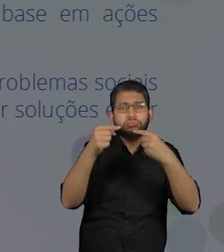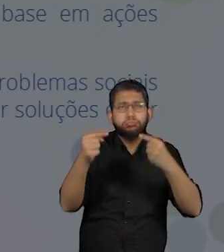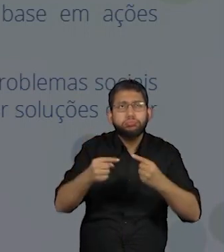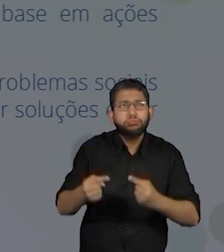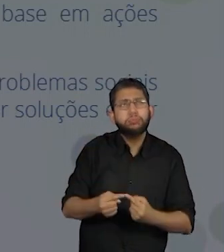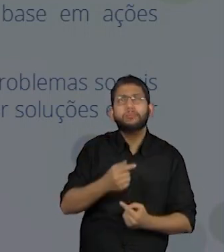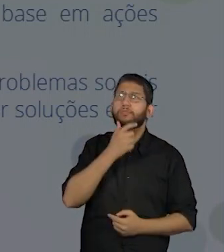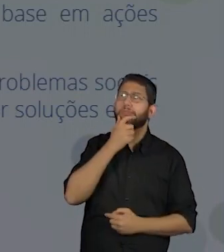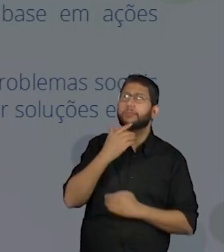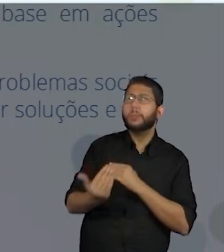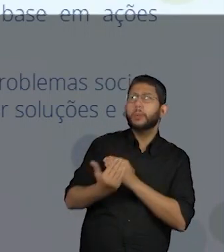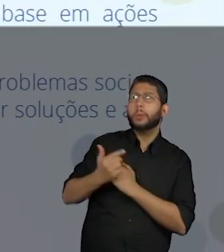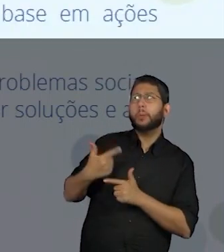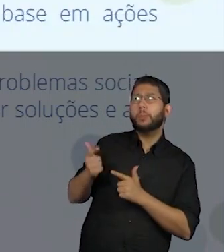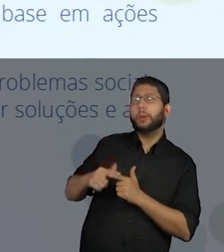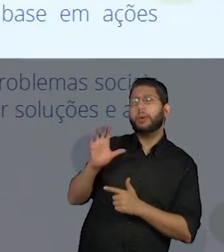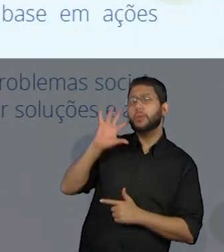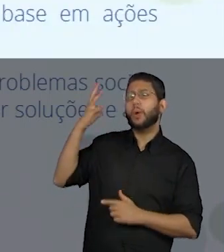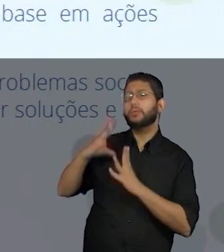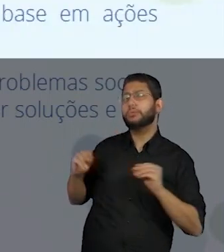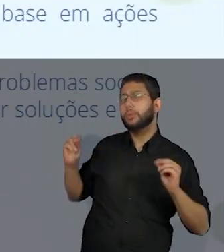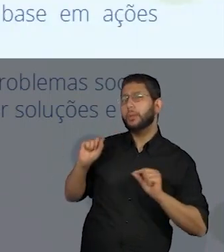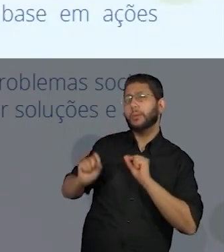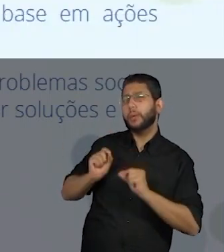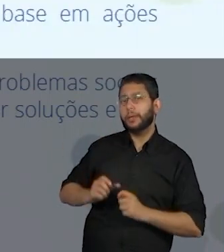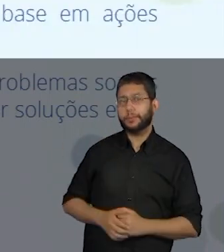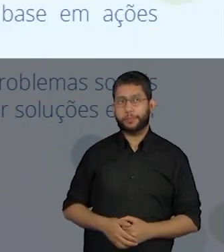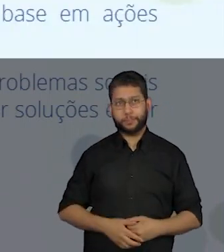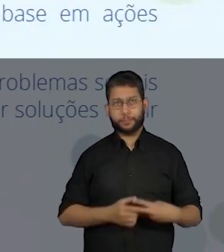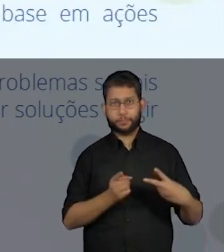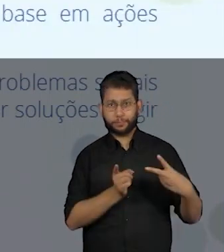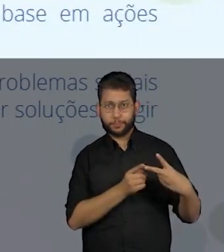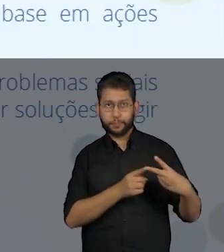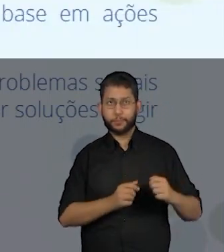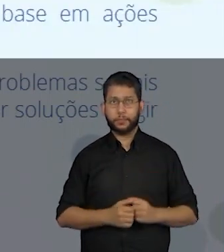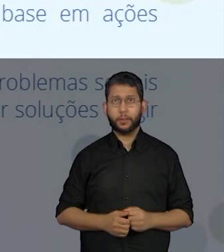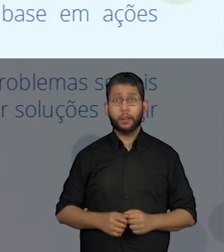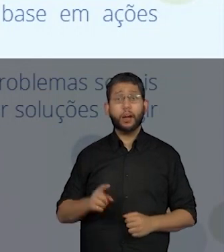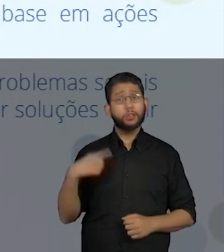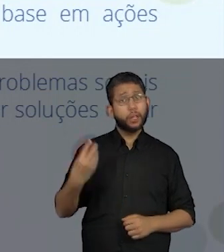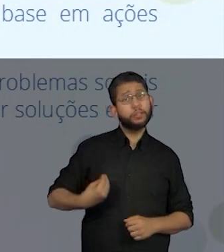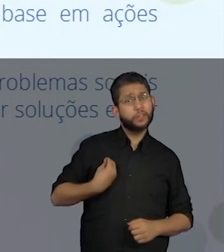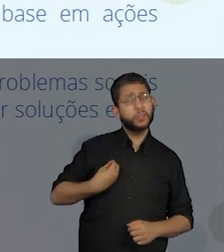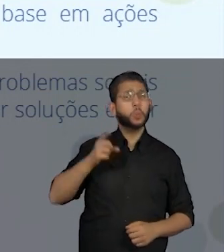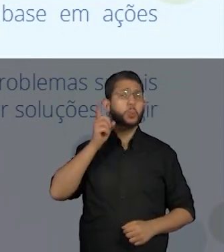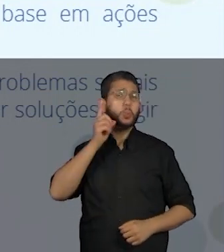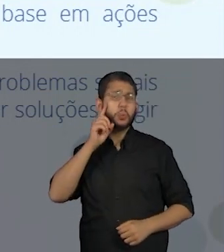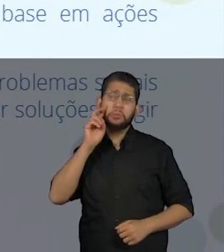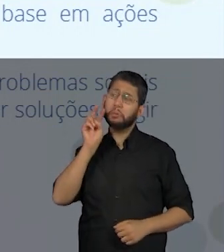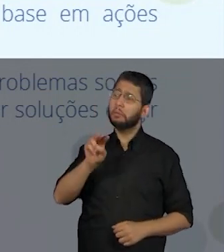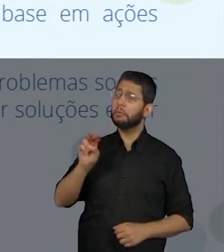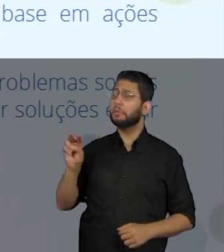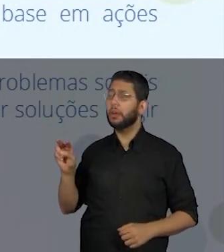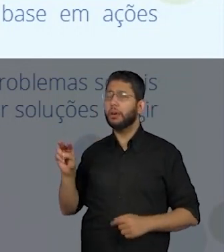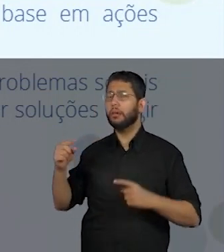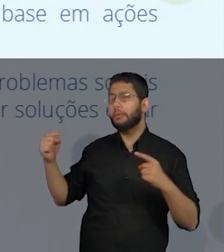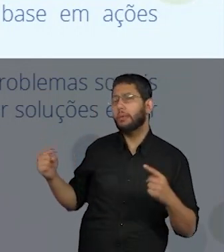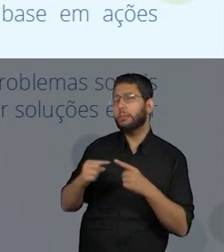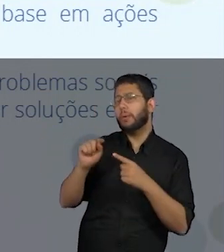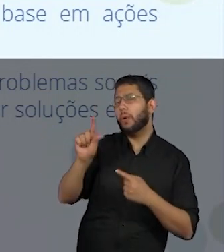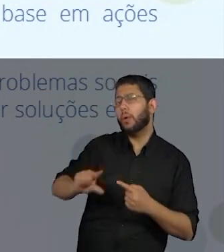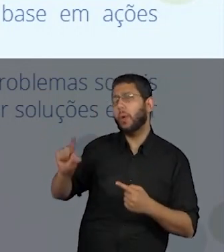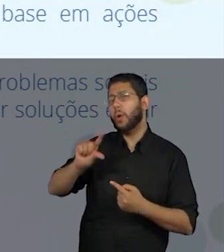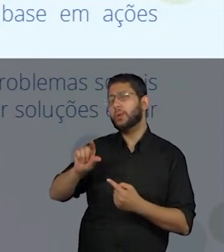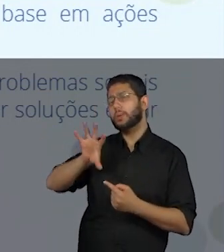de problemas. Tem também representar atividades do cotidiano com base em ações lógicas, usando as